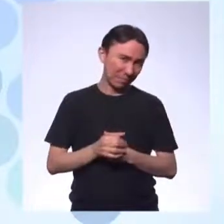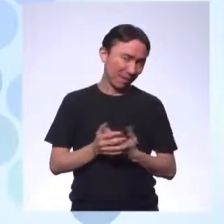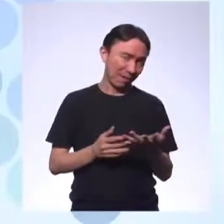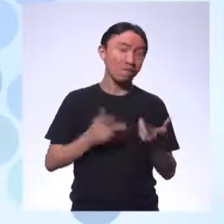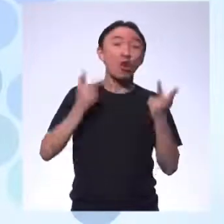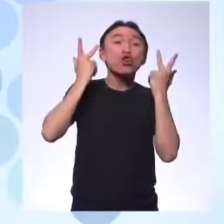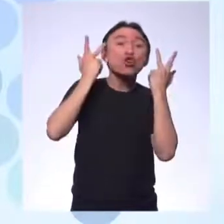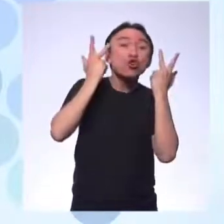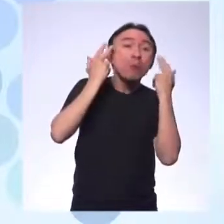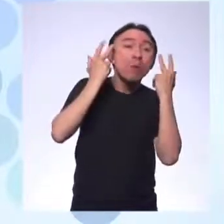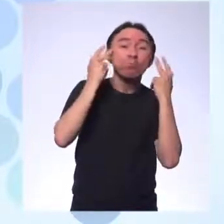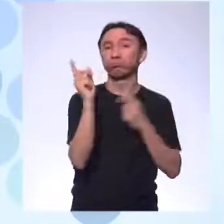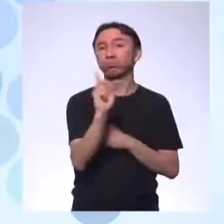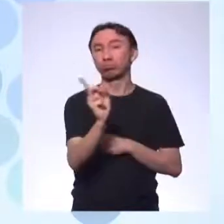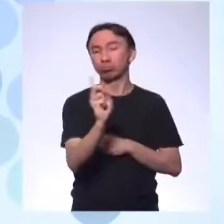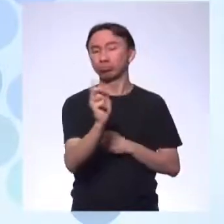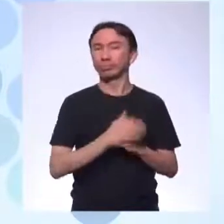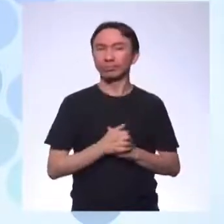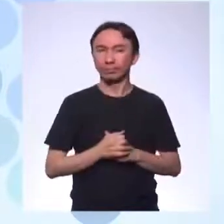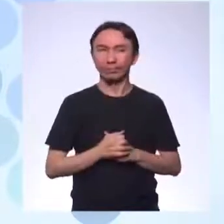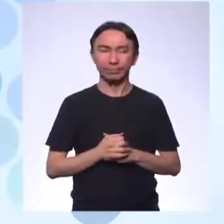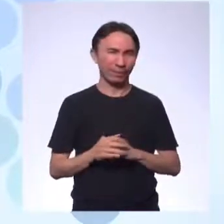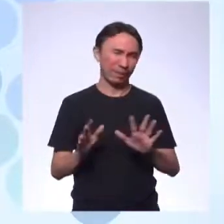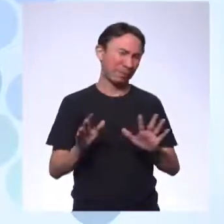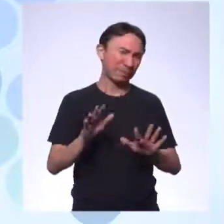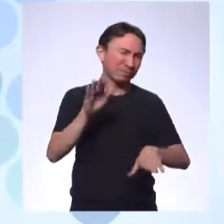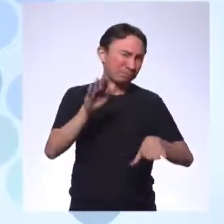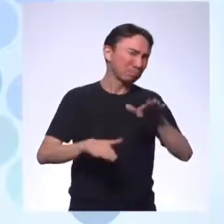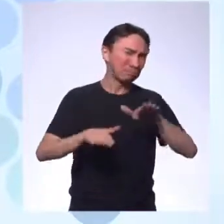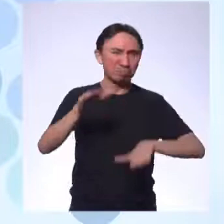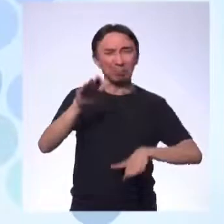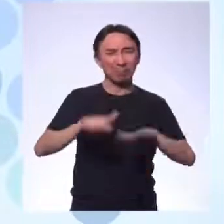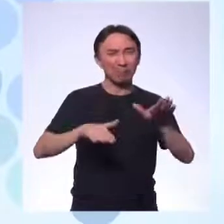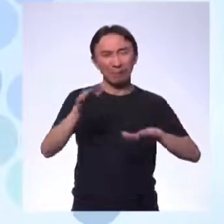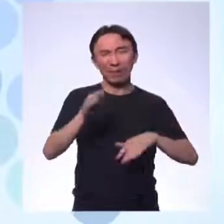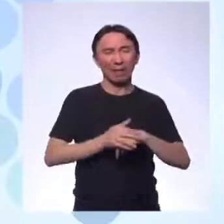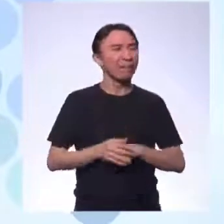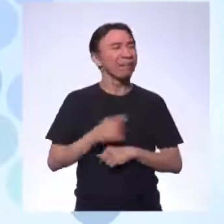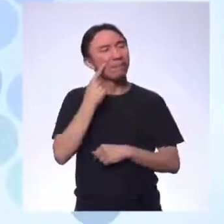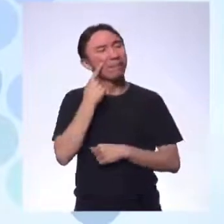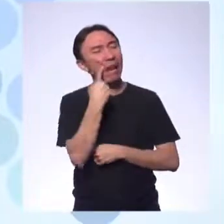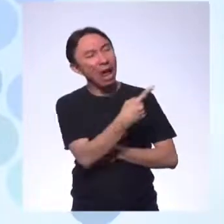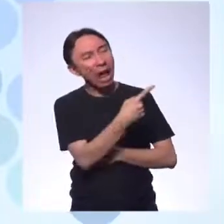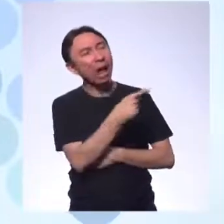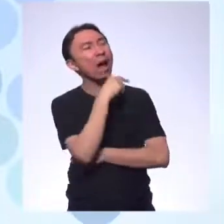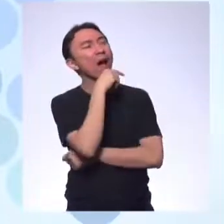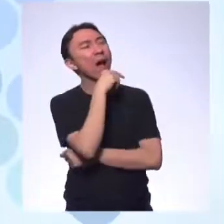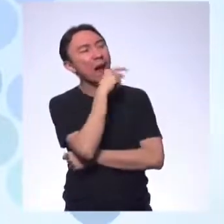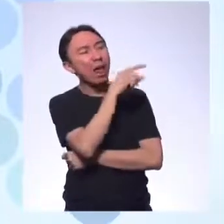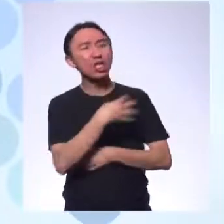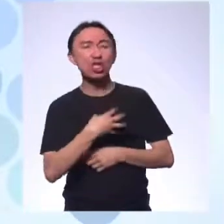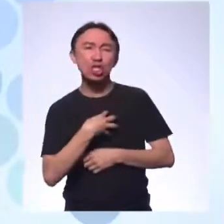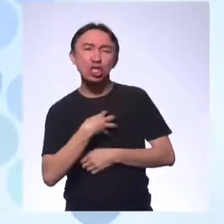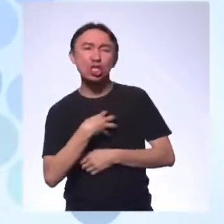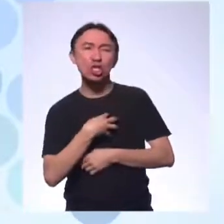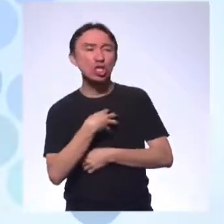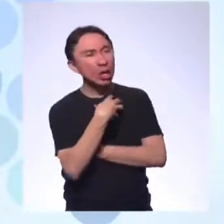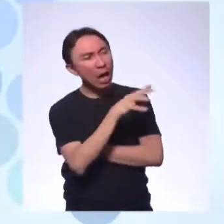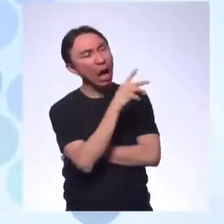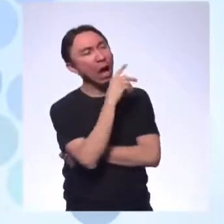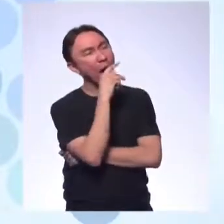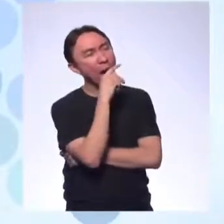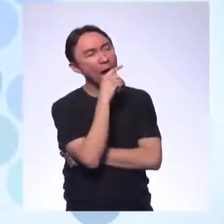artificiais, então são muitas vezes ligados, de repente, ao comportamento. Né? Então, nesse caso, por exemplo, seres